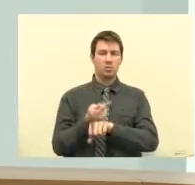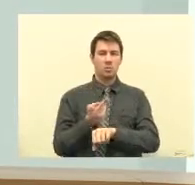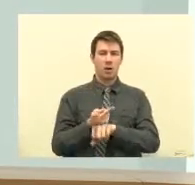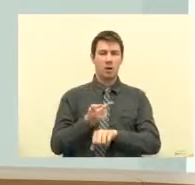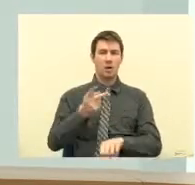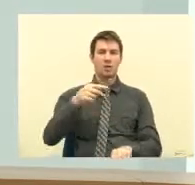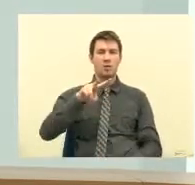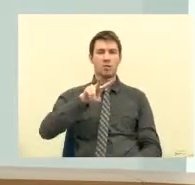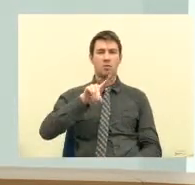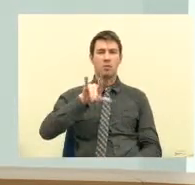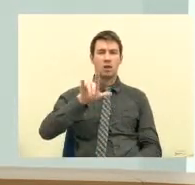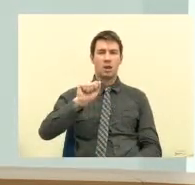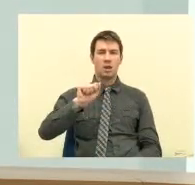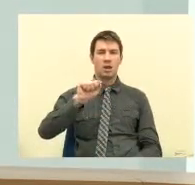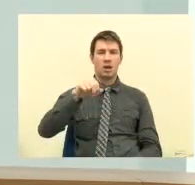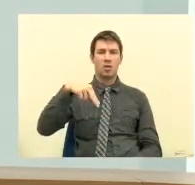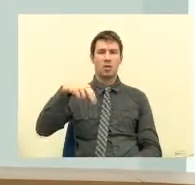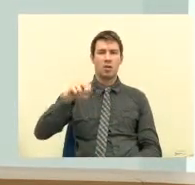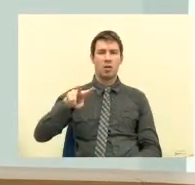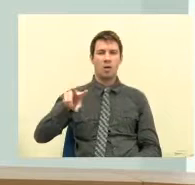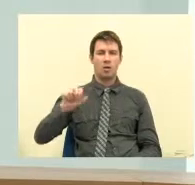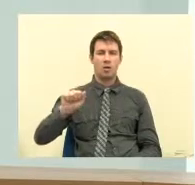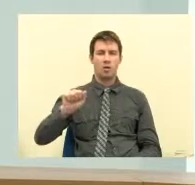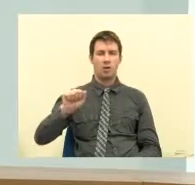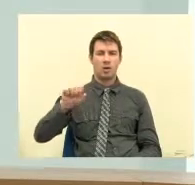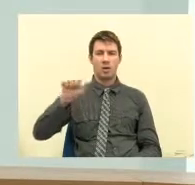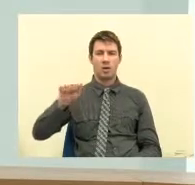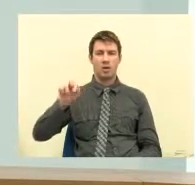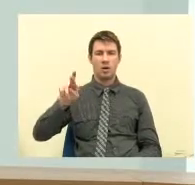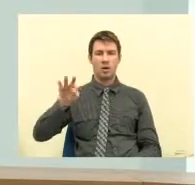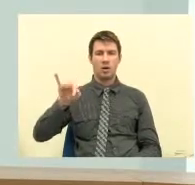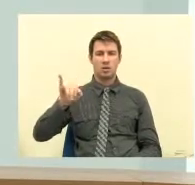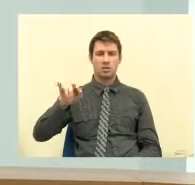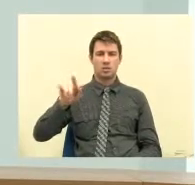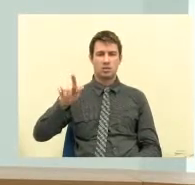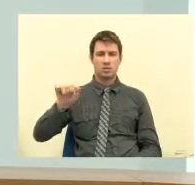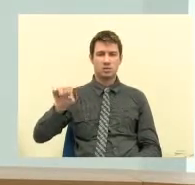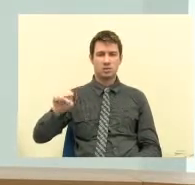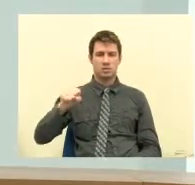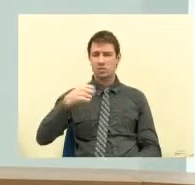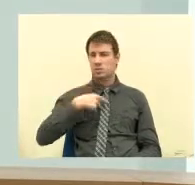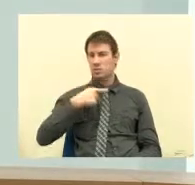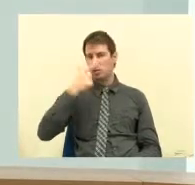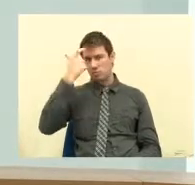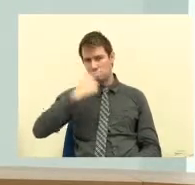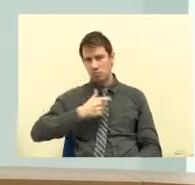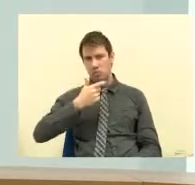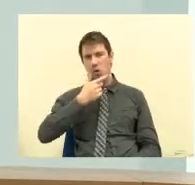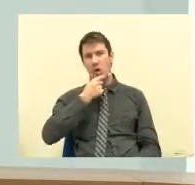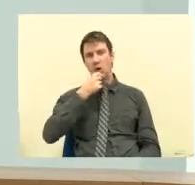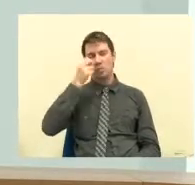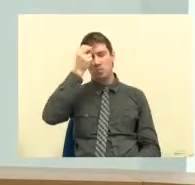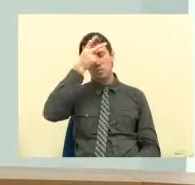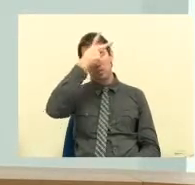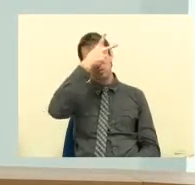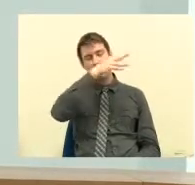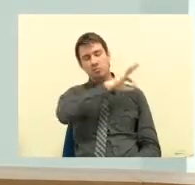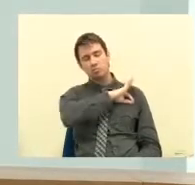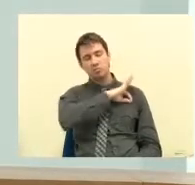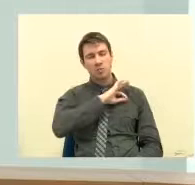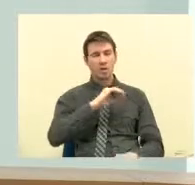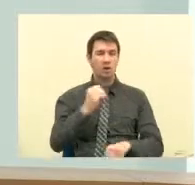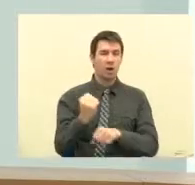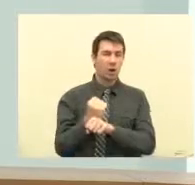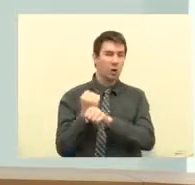dado através do projeto de autoria desse vereador e votado pelo plenário da casa, onde o prefeito sancionou. Ali está sendo construído